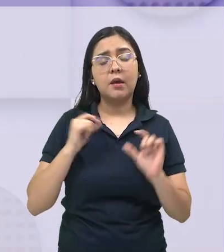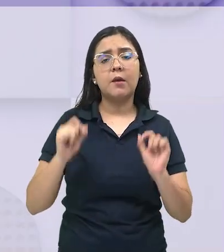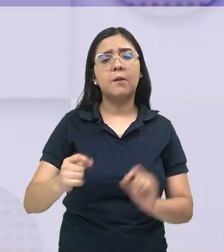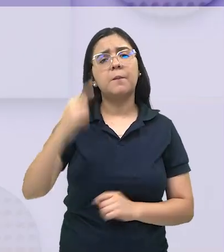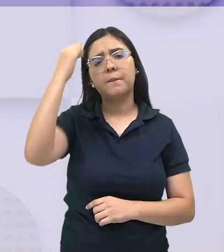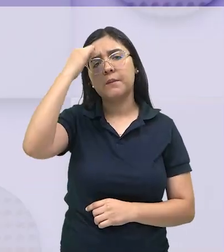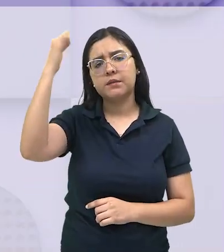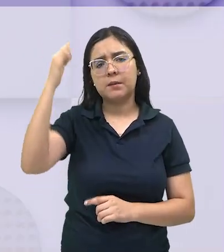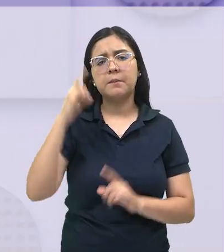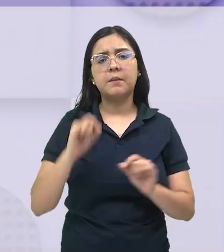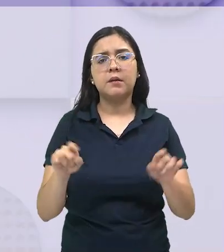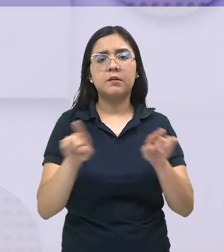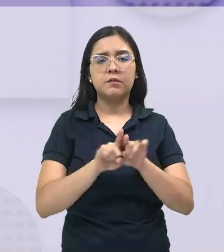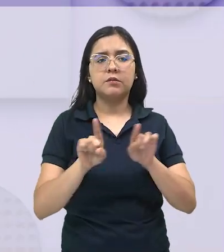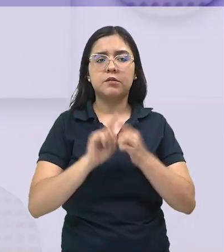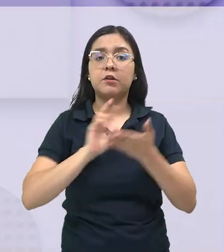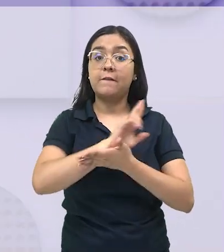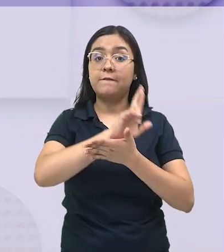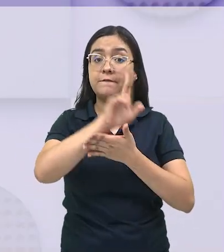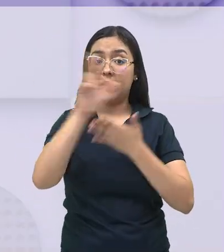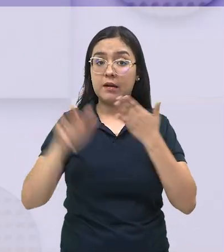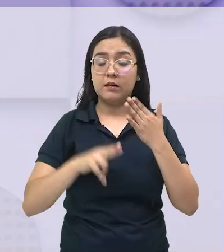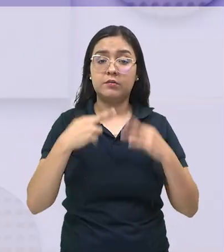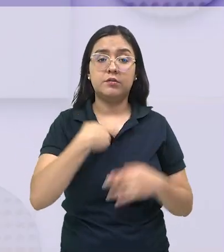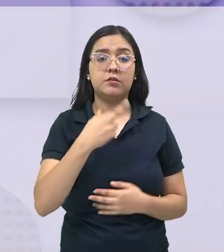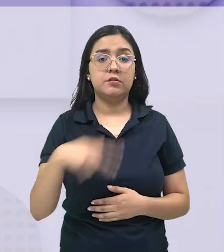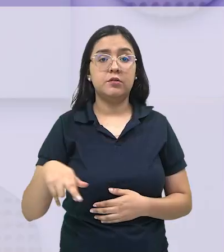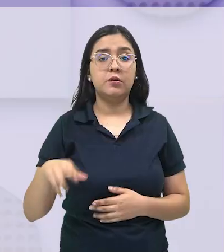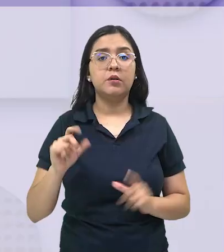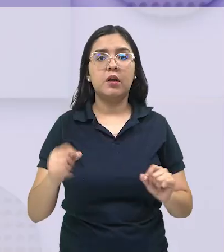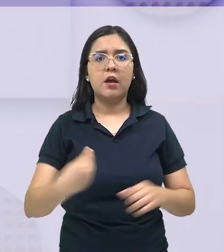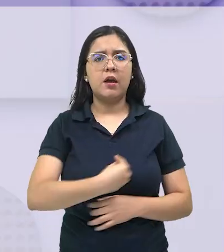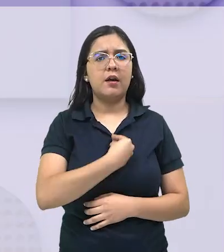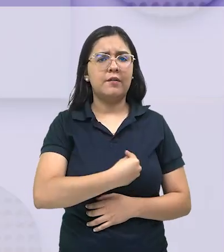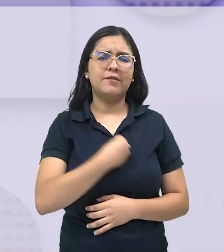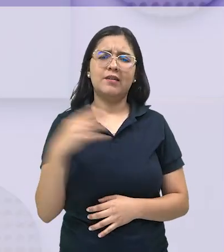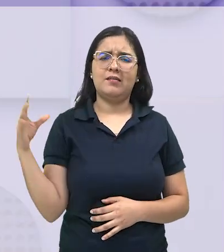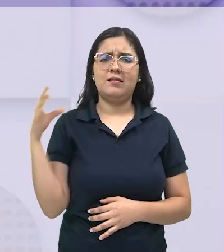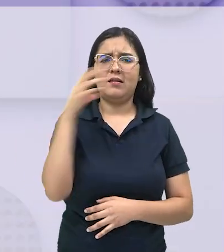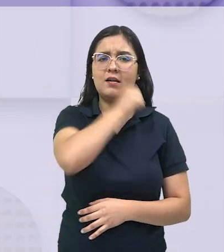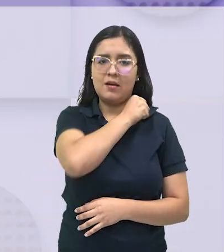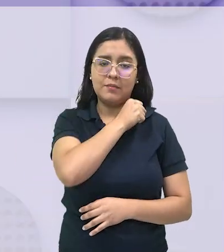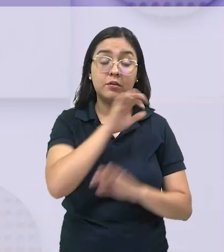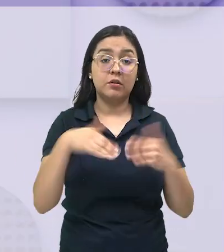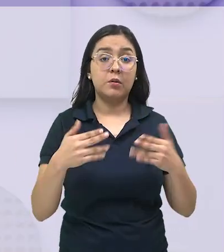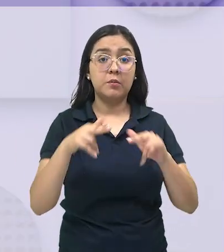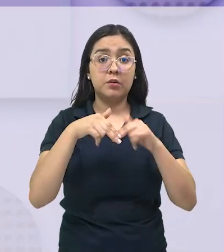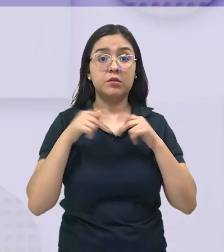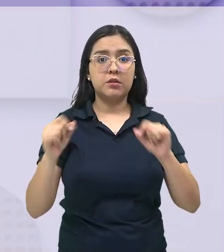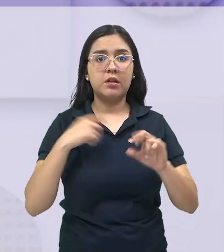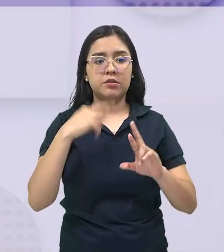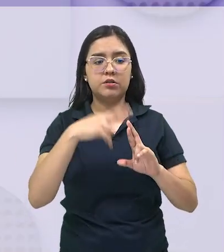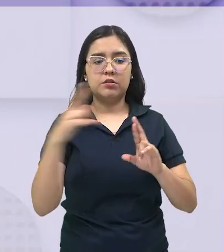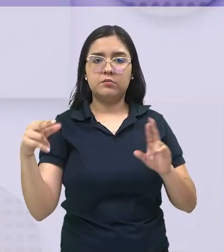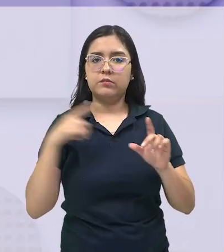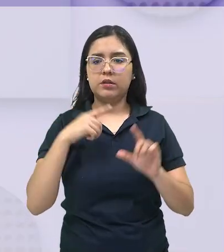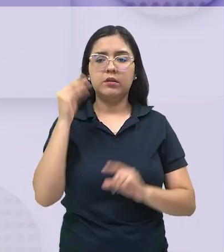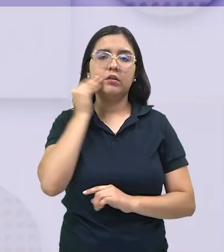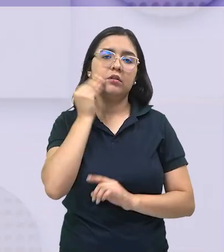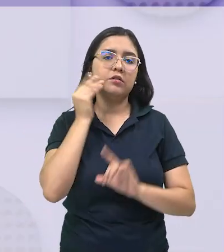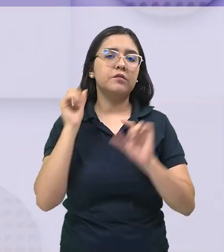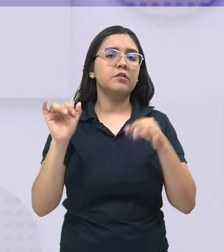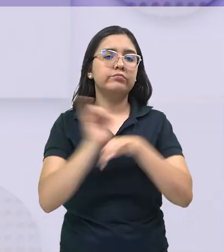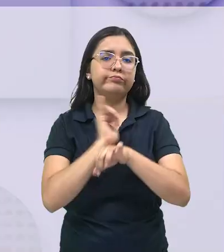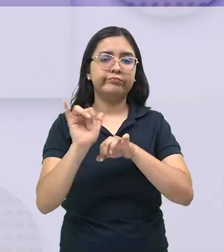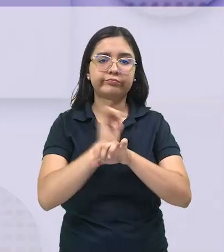muito forte no seio de várias religiões que a vida é muito curta para ser pequena. Então, por isso que as religiões são uma tentativa